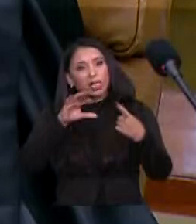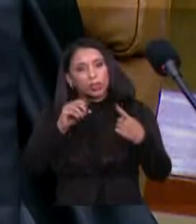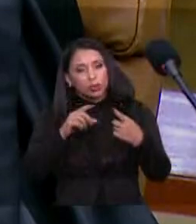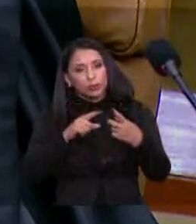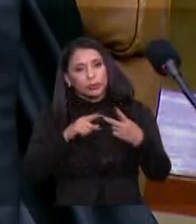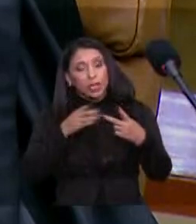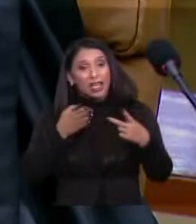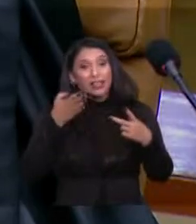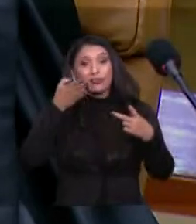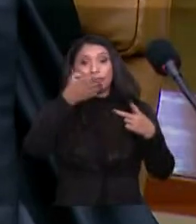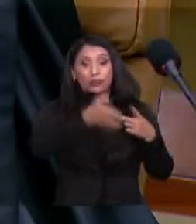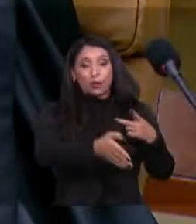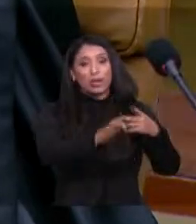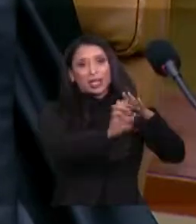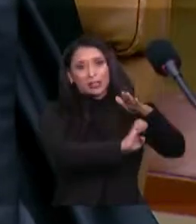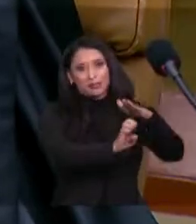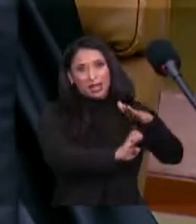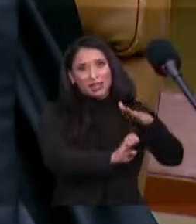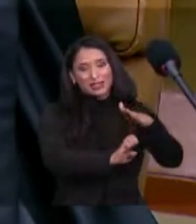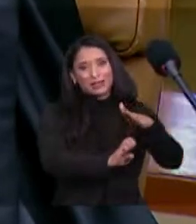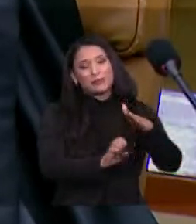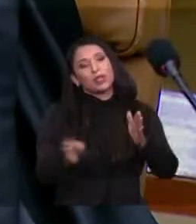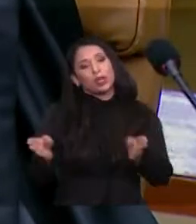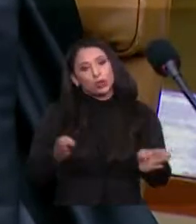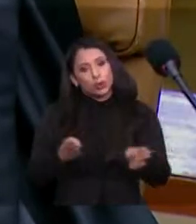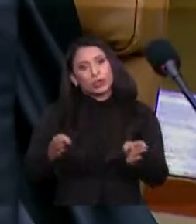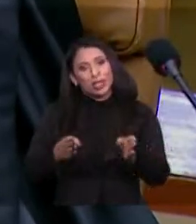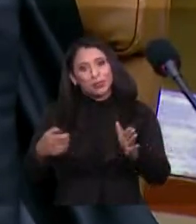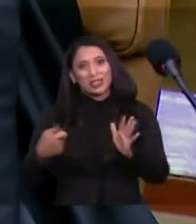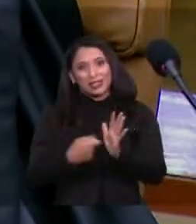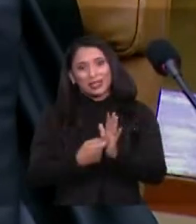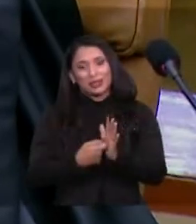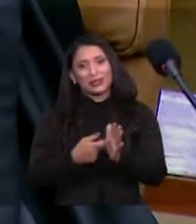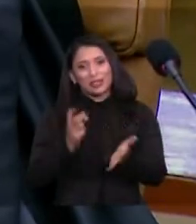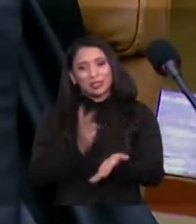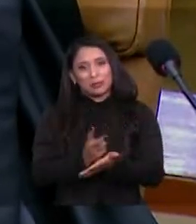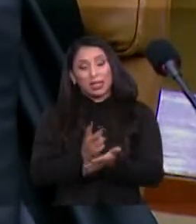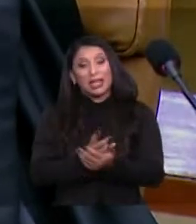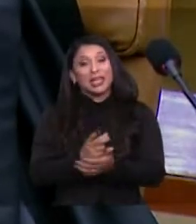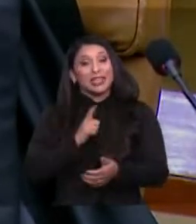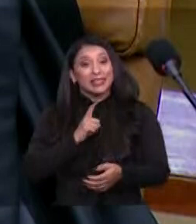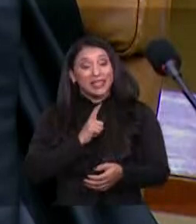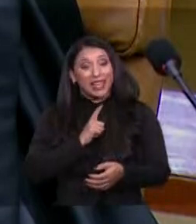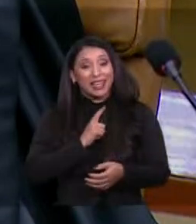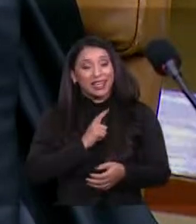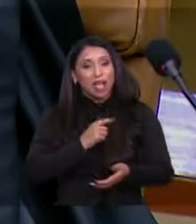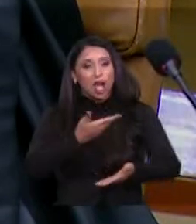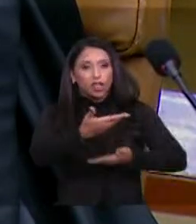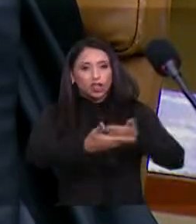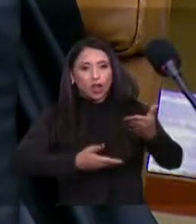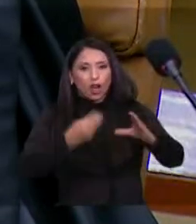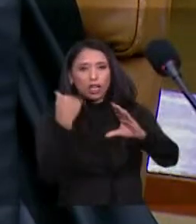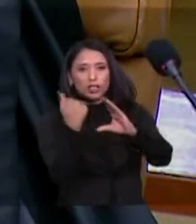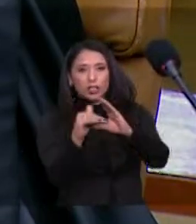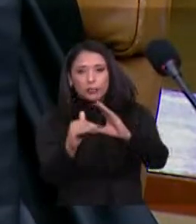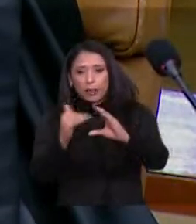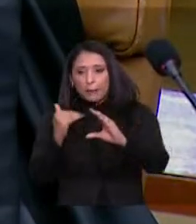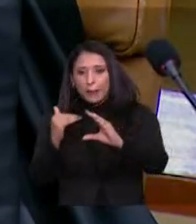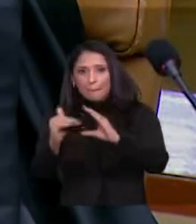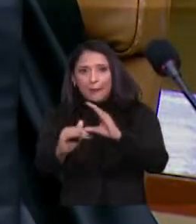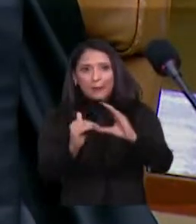na sede da BR distribuidora no período delimitado pela denúncia a e-mails trocados entre funcionários da BR